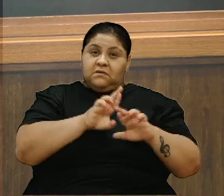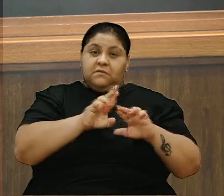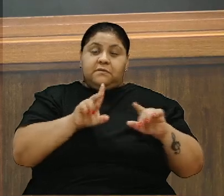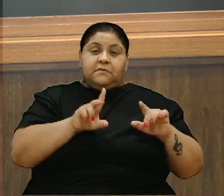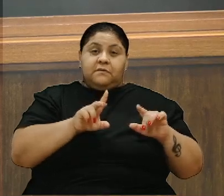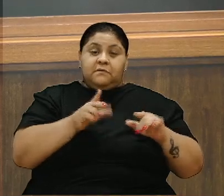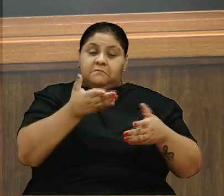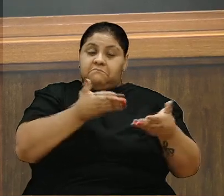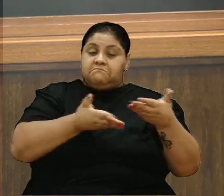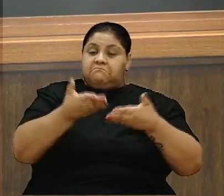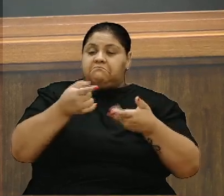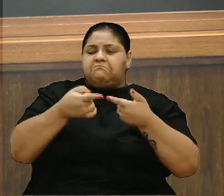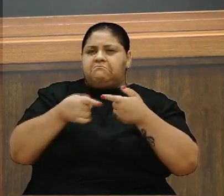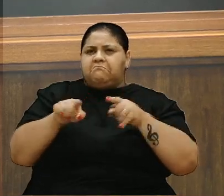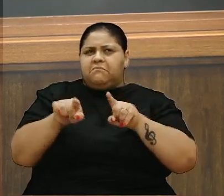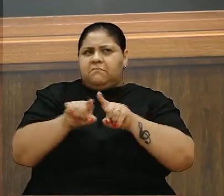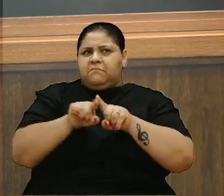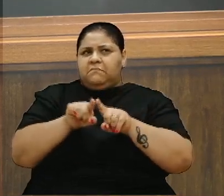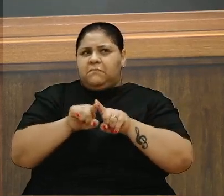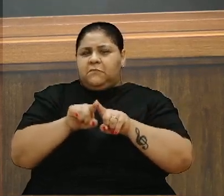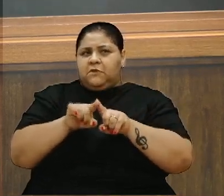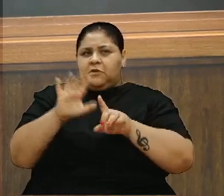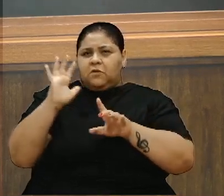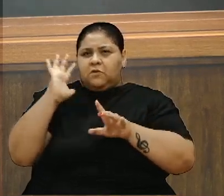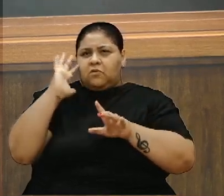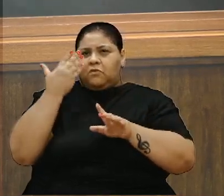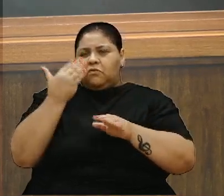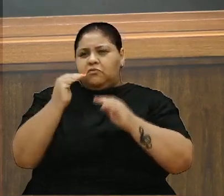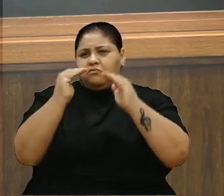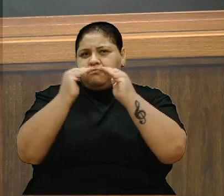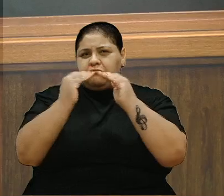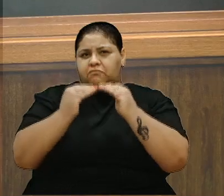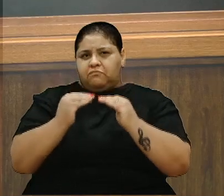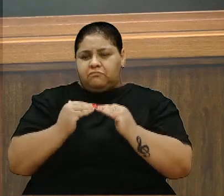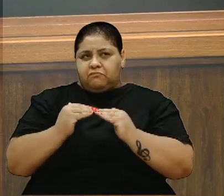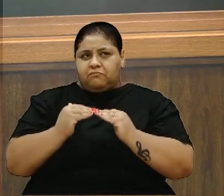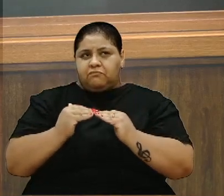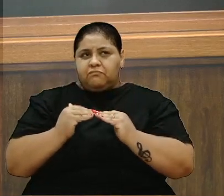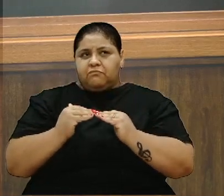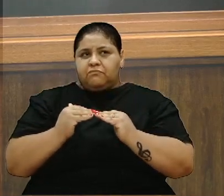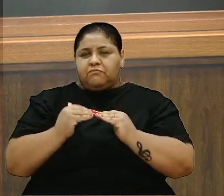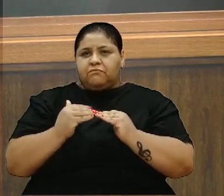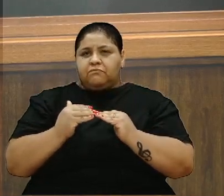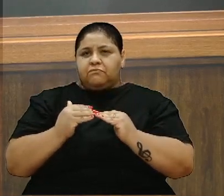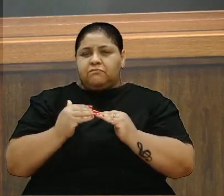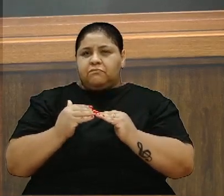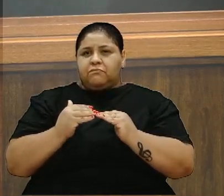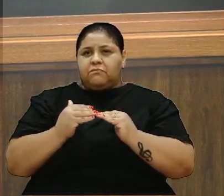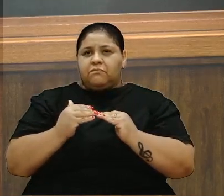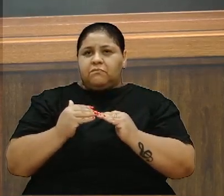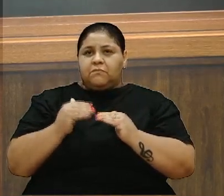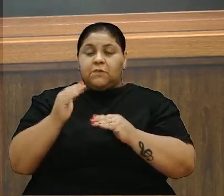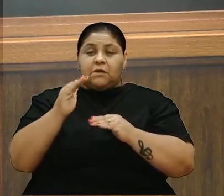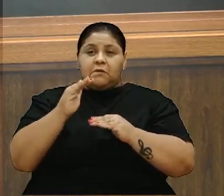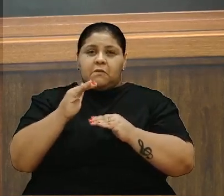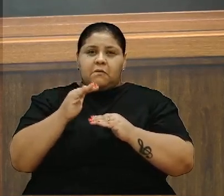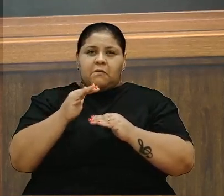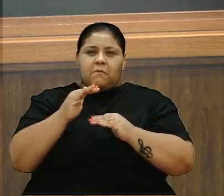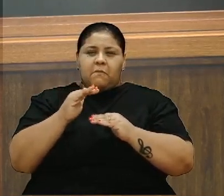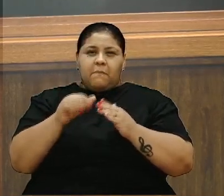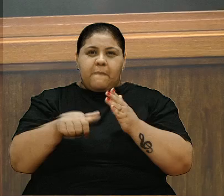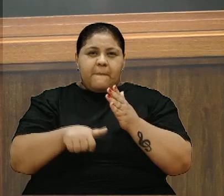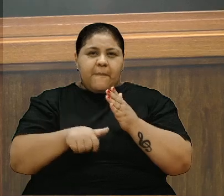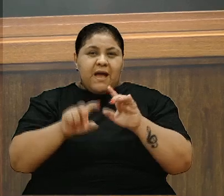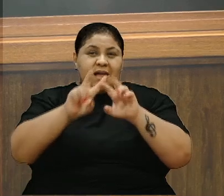entre nós, mas talvez até chegar em alguns acordos que levam a questões mais produtivas para a nossa